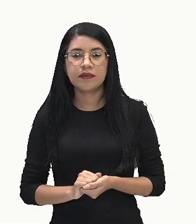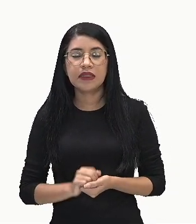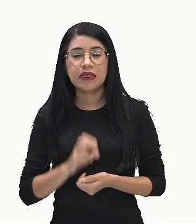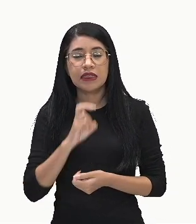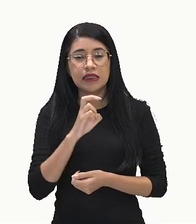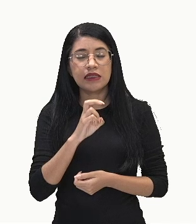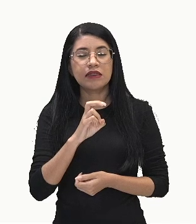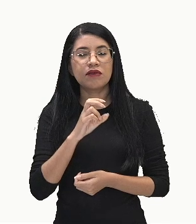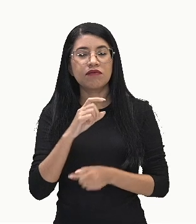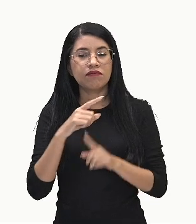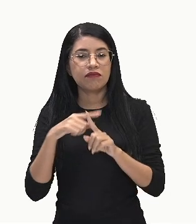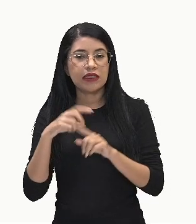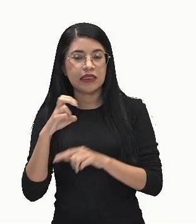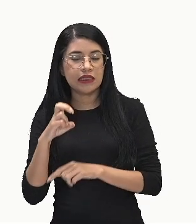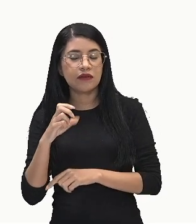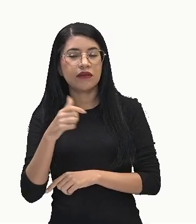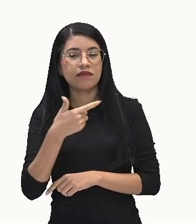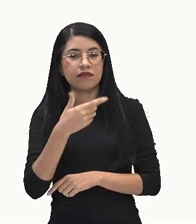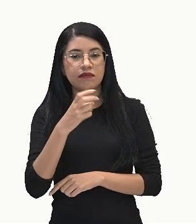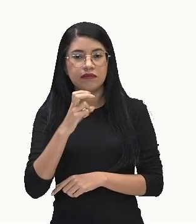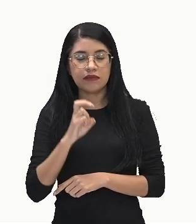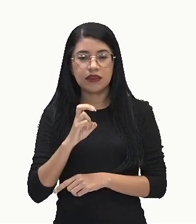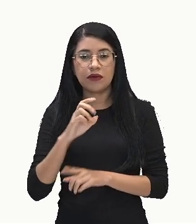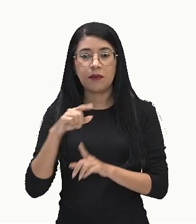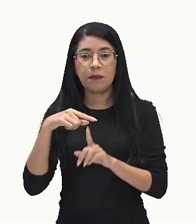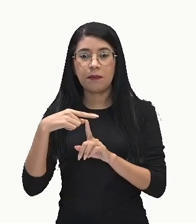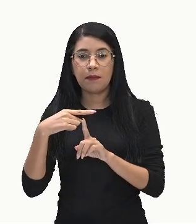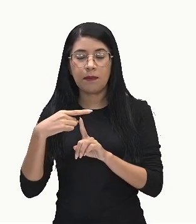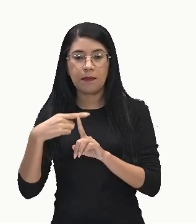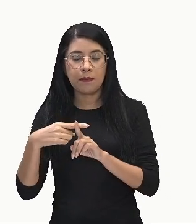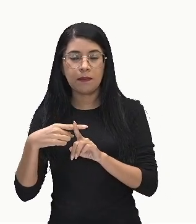quanto? 25. Mais